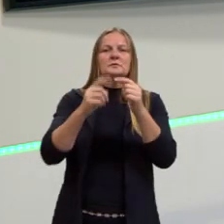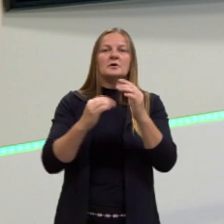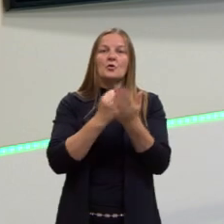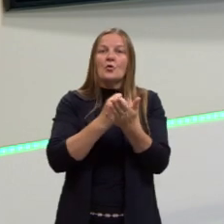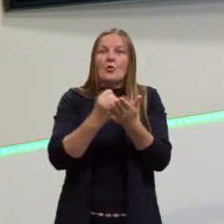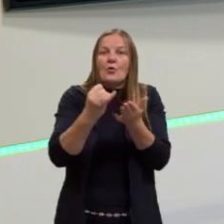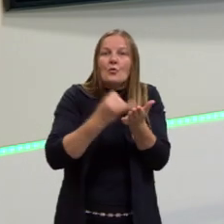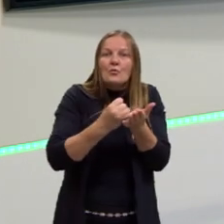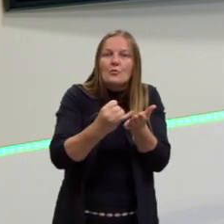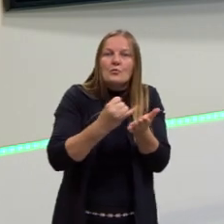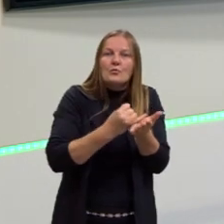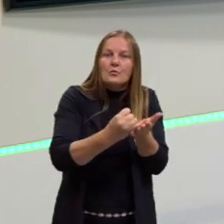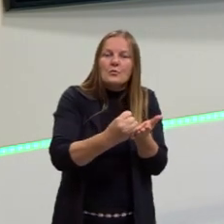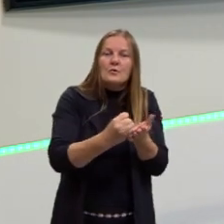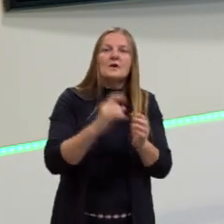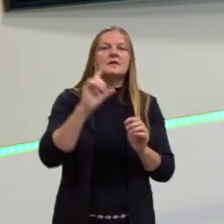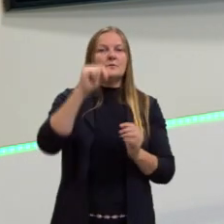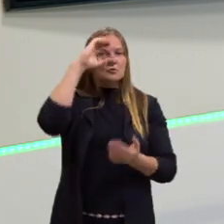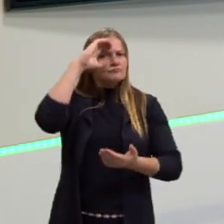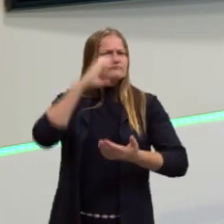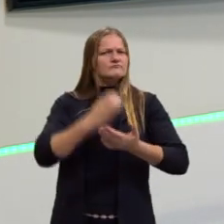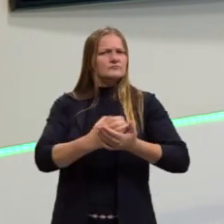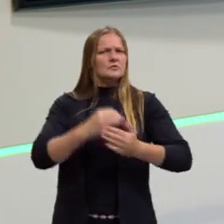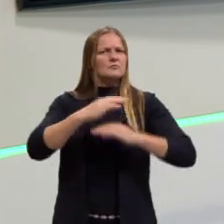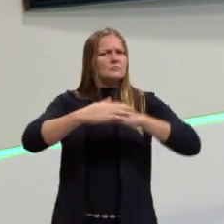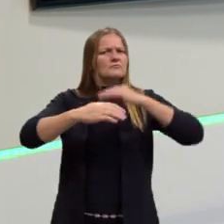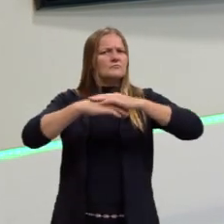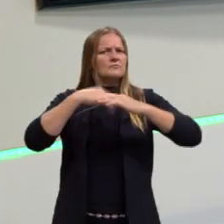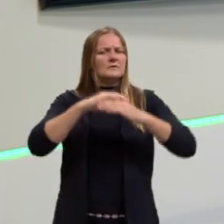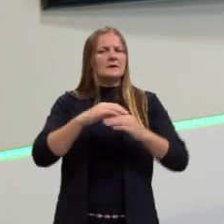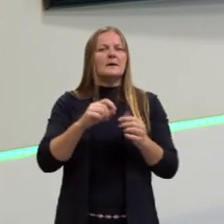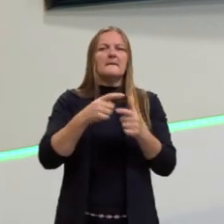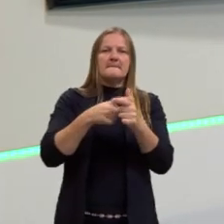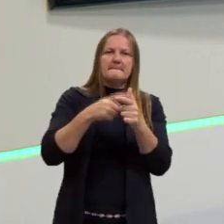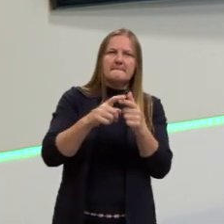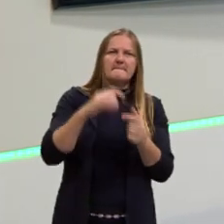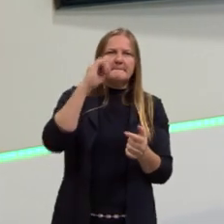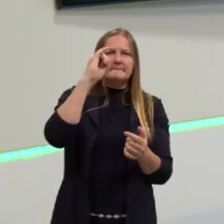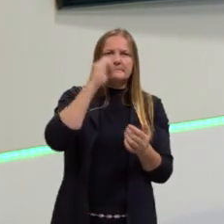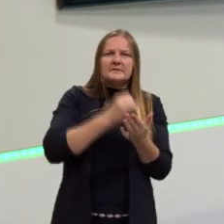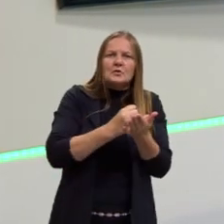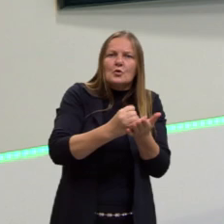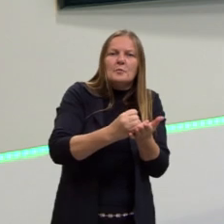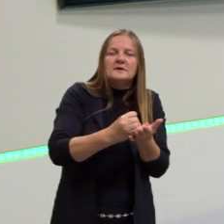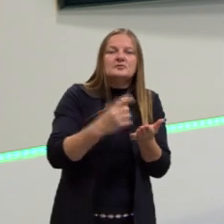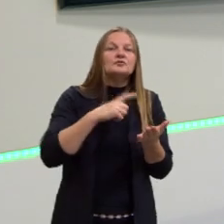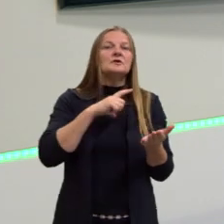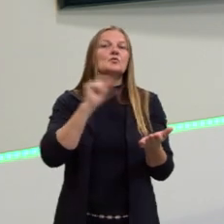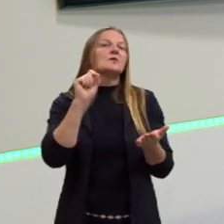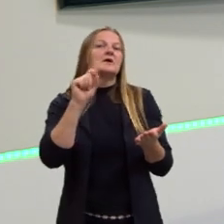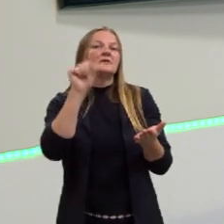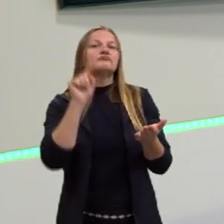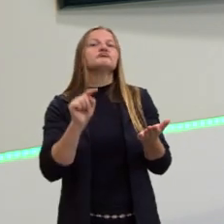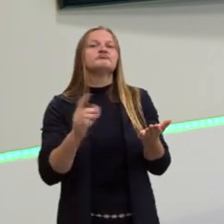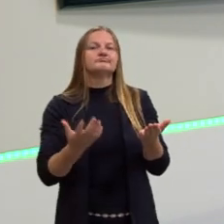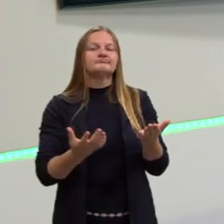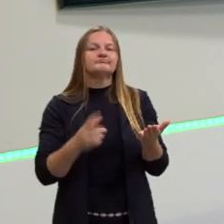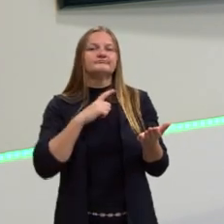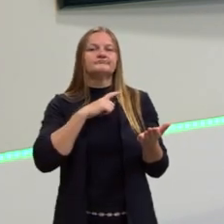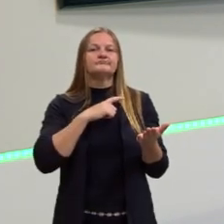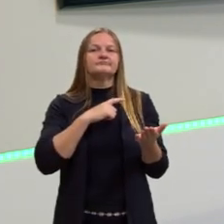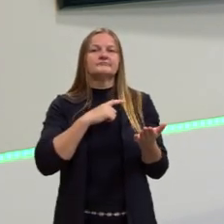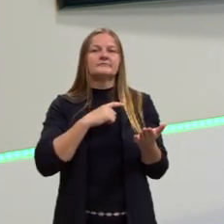lá na Minha introdução para eu construir a tese Eu preciso de uma problemática né então eu não posso iniciar simplesmente esse meu texto